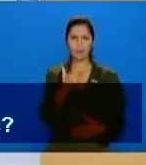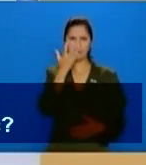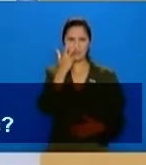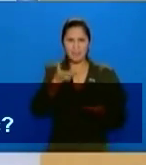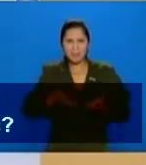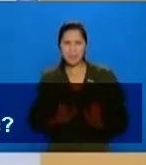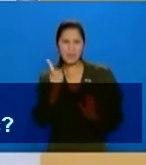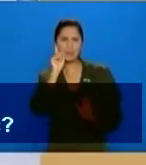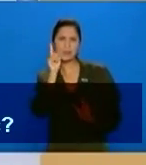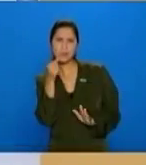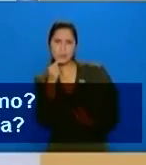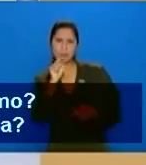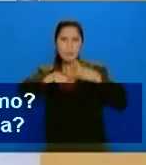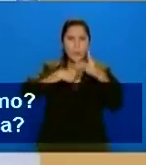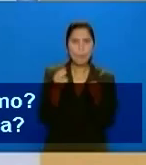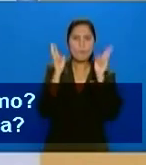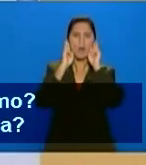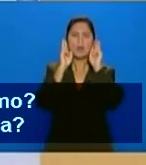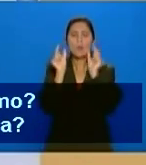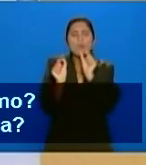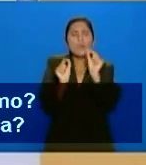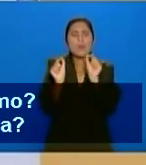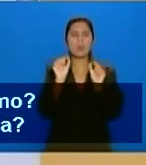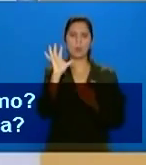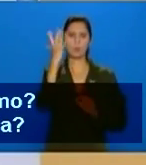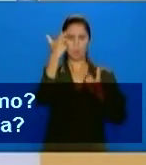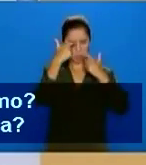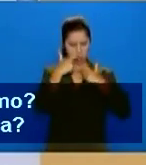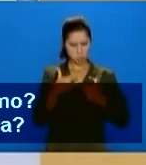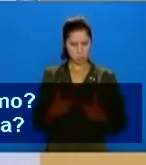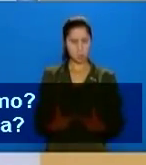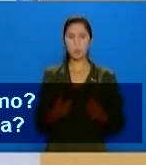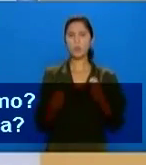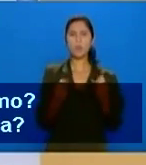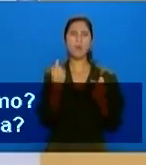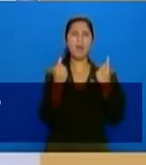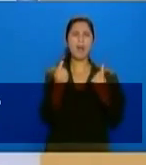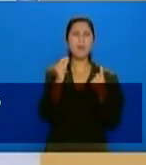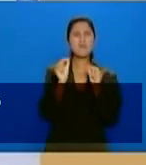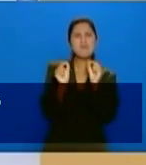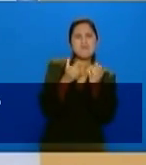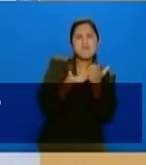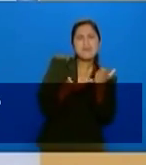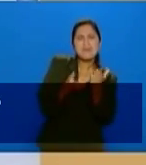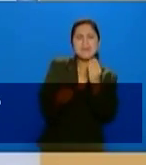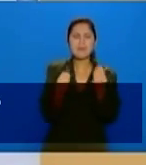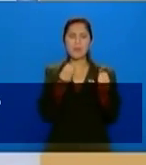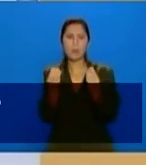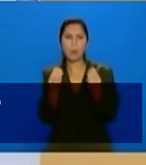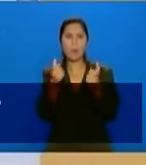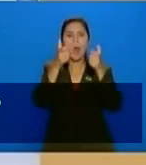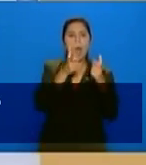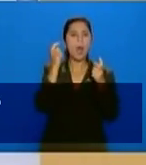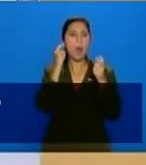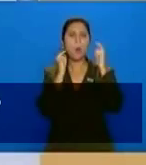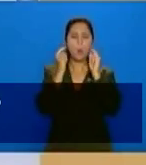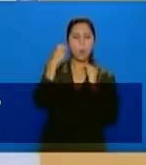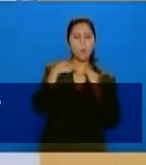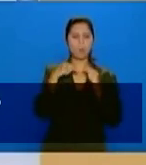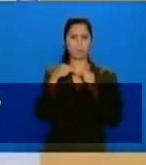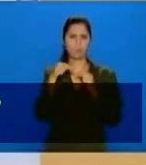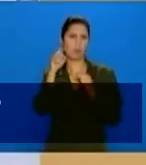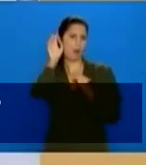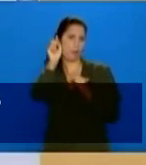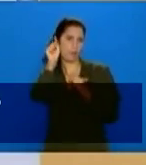nasce surda, ensurdece depois, o que acontece no organismo, quais são os tipos de perda, onde se localiza o órgão